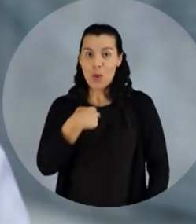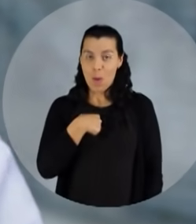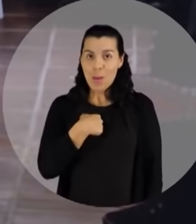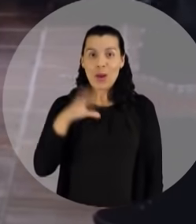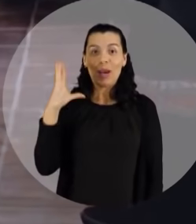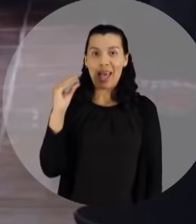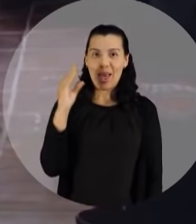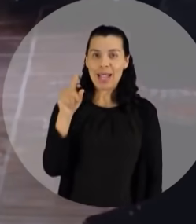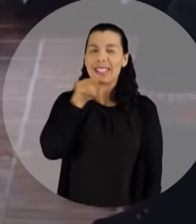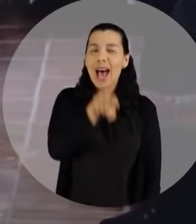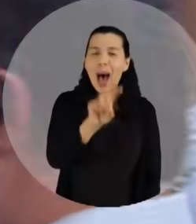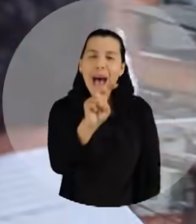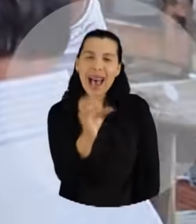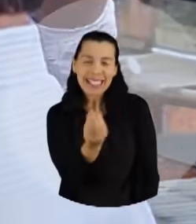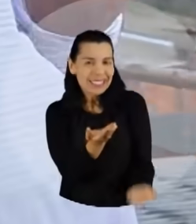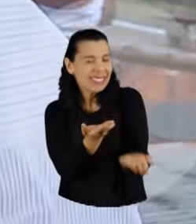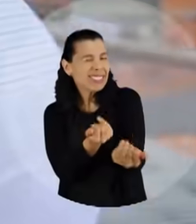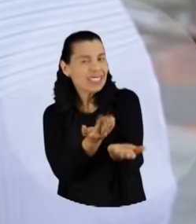Aperta 50 e vem.